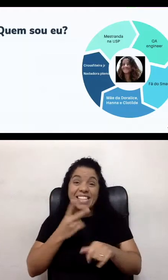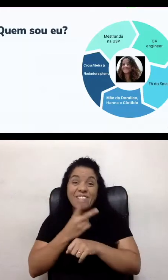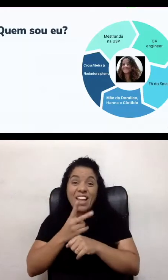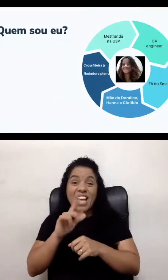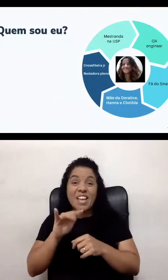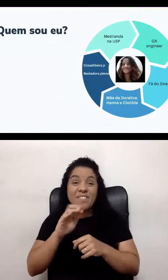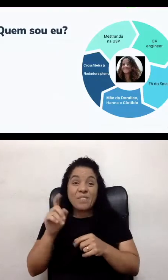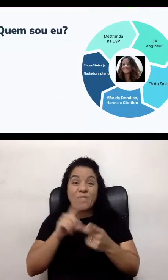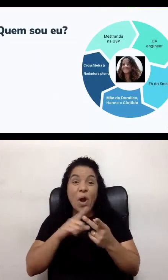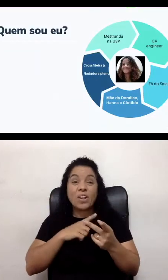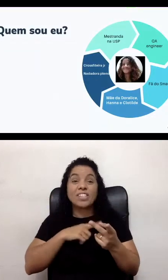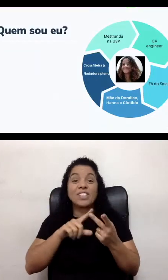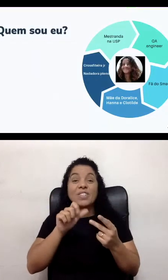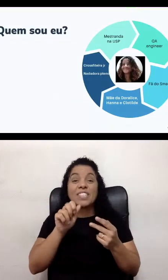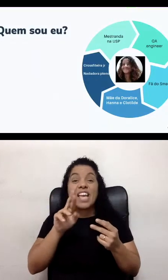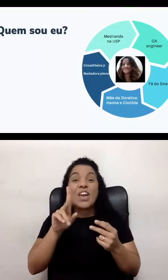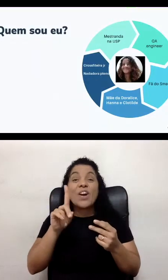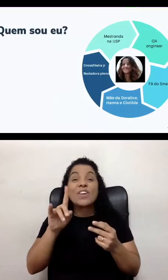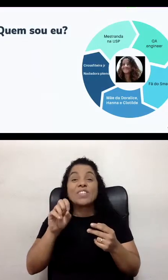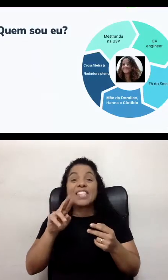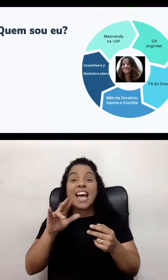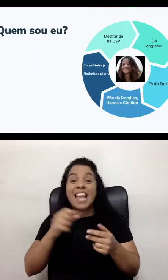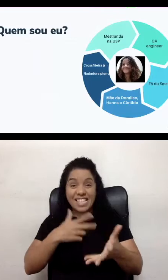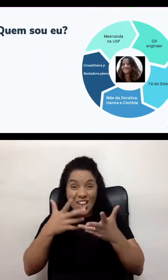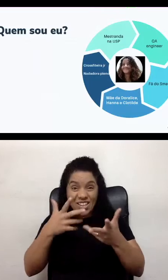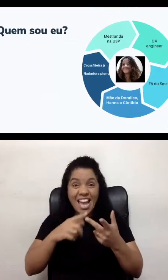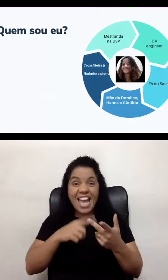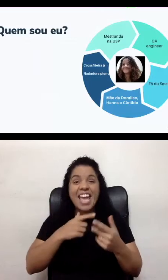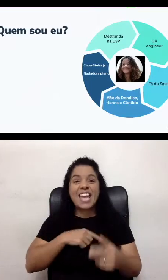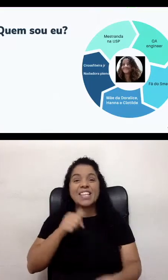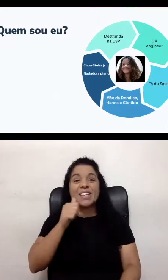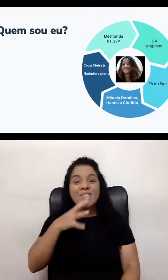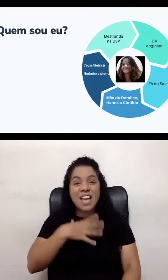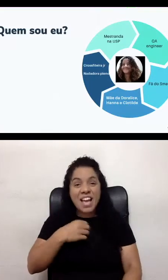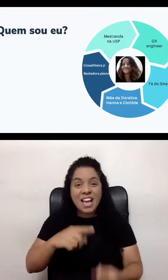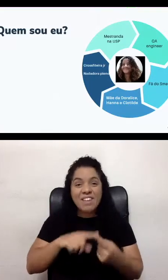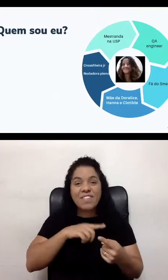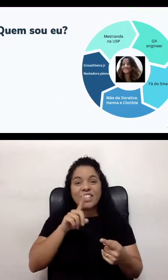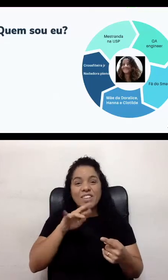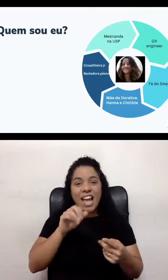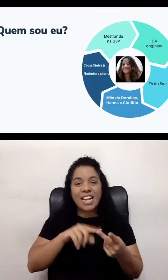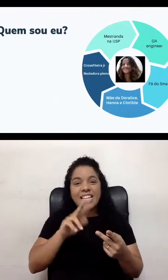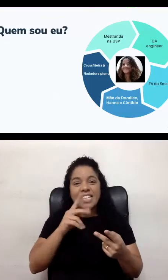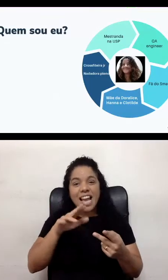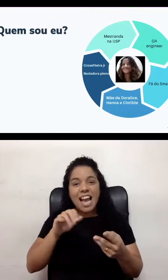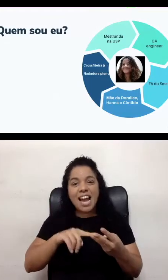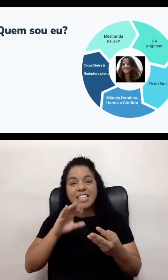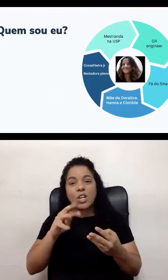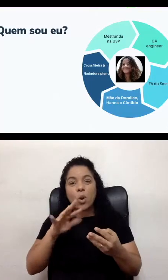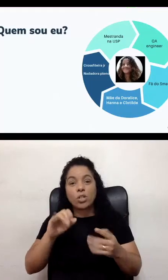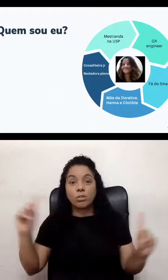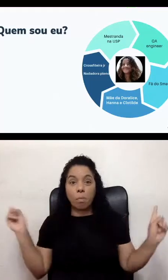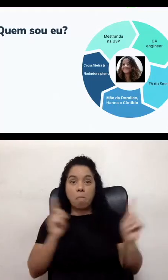box do Senhor dos Anéis, já quero. Eu sou mãe da Doralice, da Rani e da Clotilde, inclusive a Doralice está loucamente correndo aqui, se